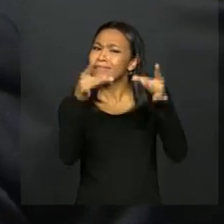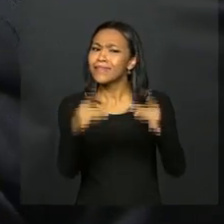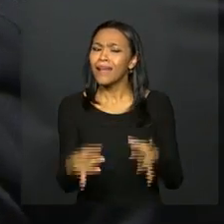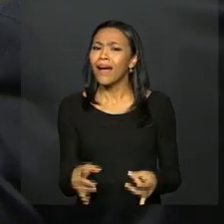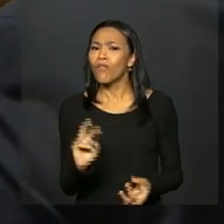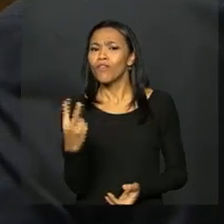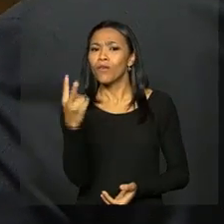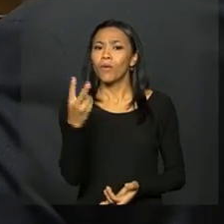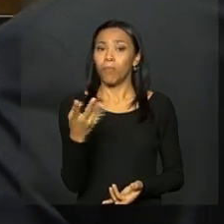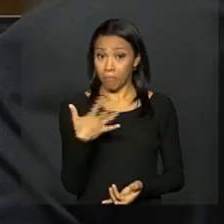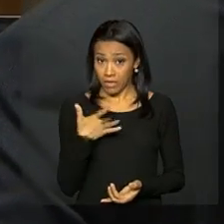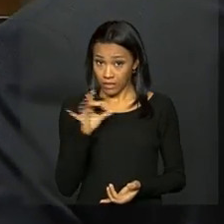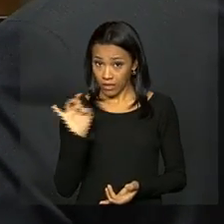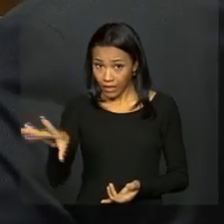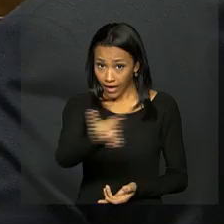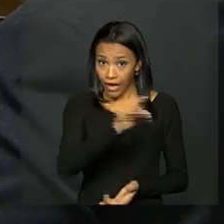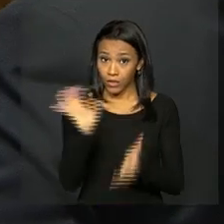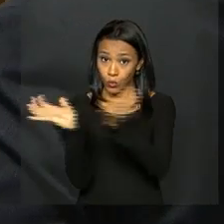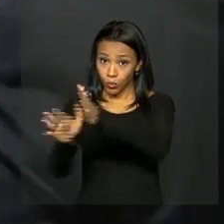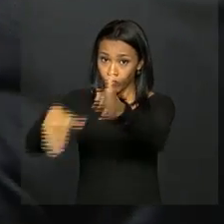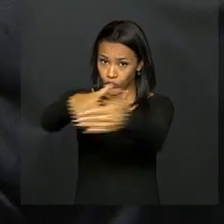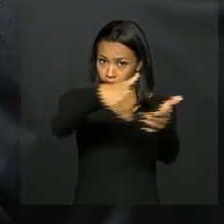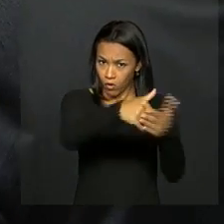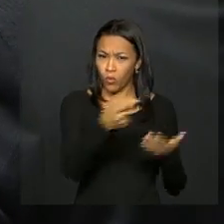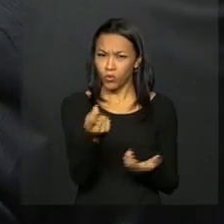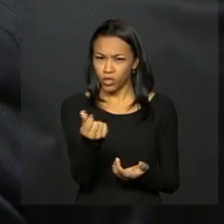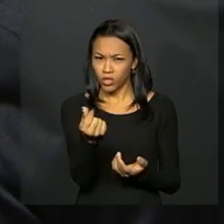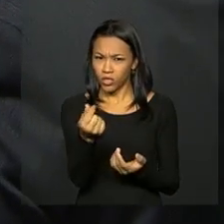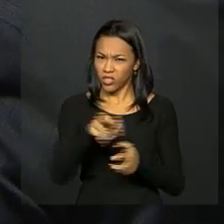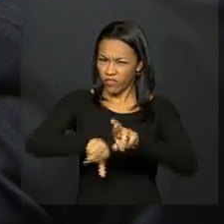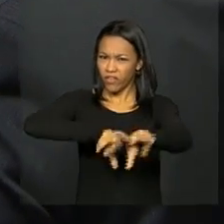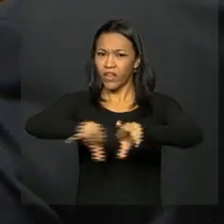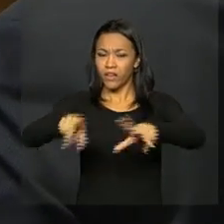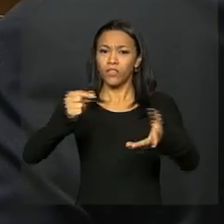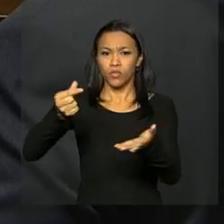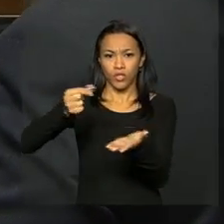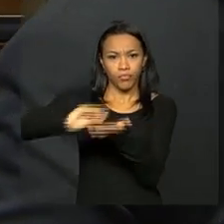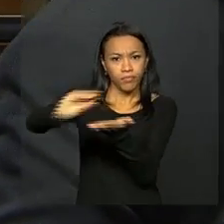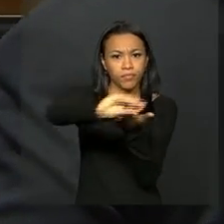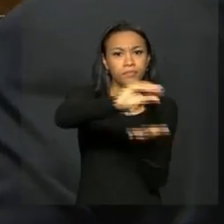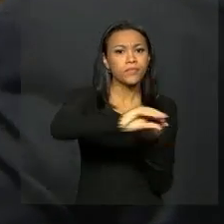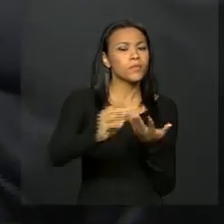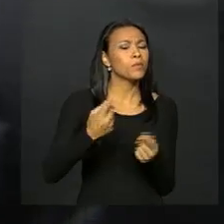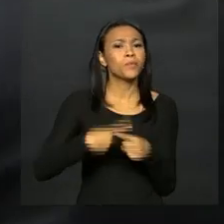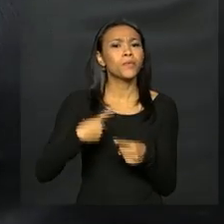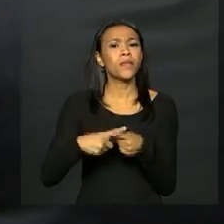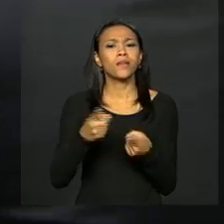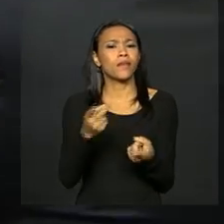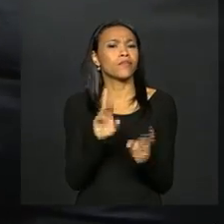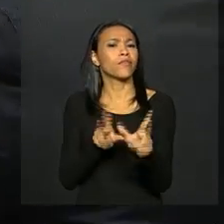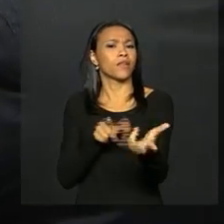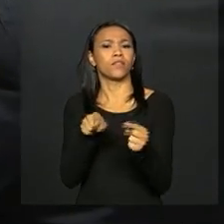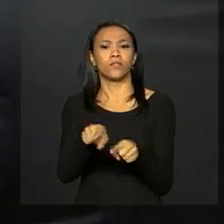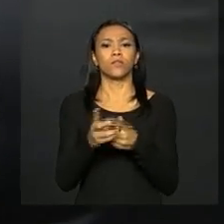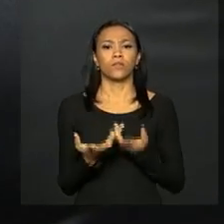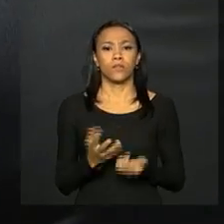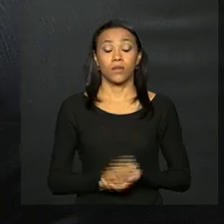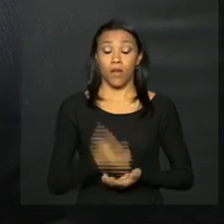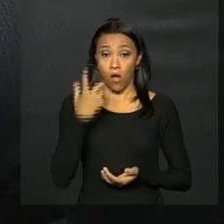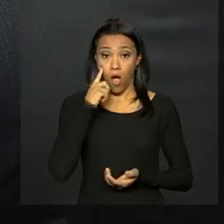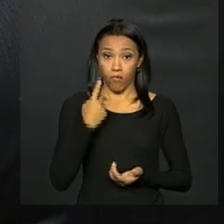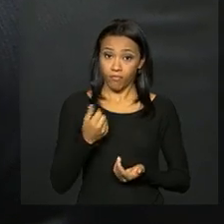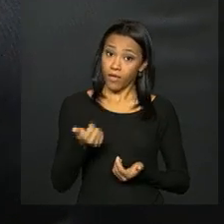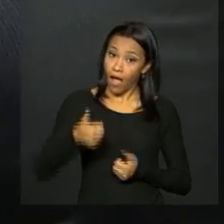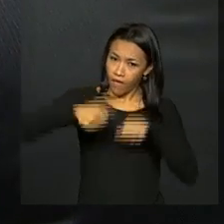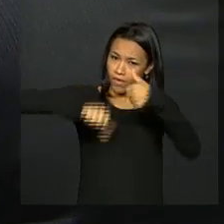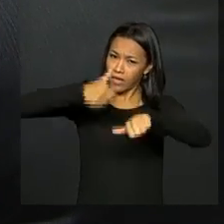mas cada clube recebe um valor diferente, né, de patrocínio. O que, que motiva essa questão, assim? A análise é feita em cima